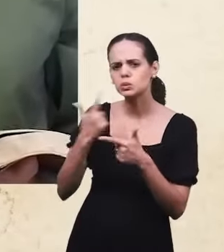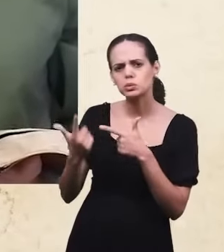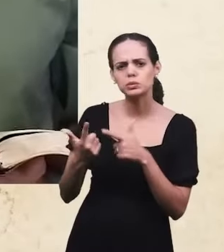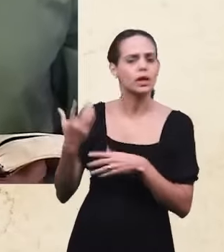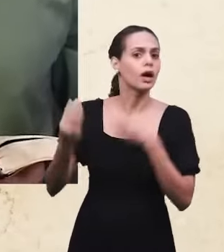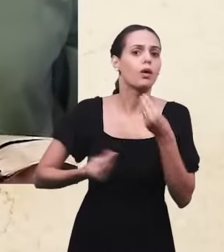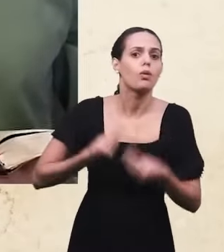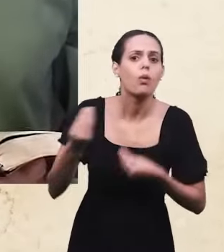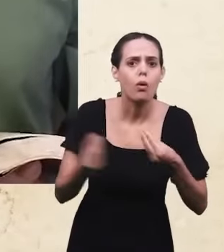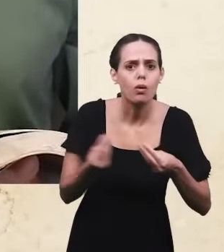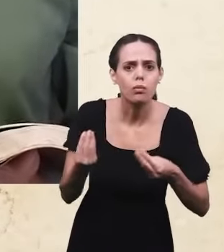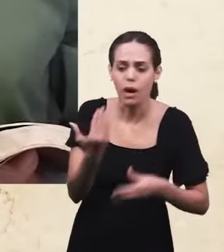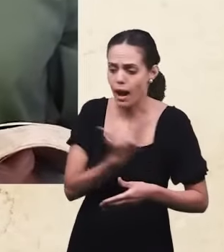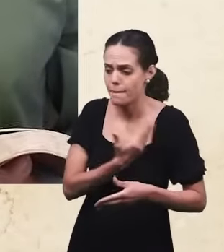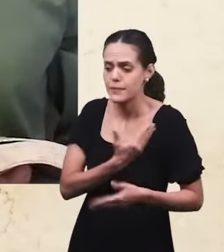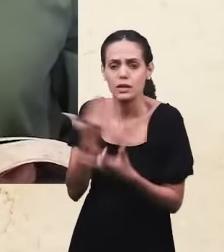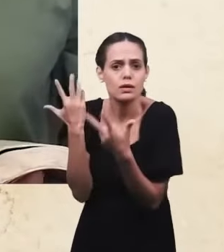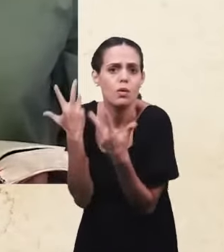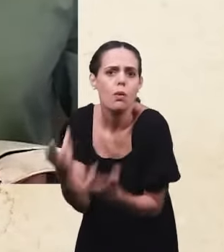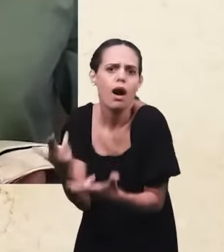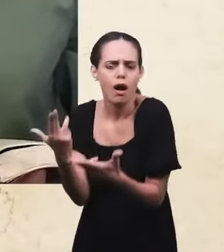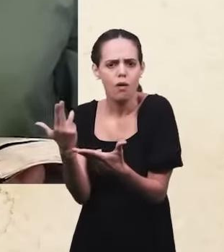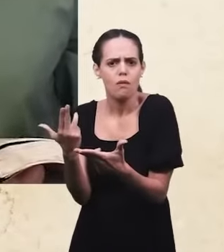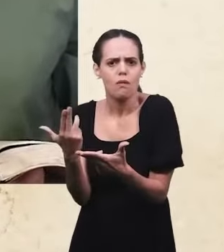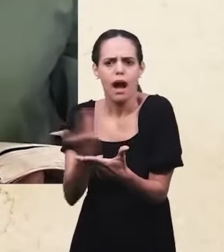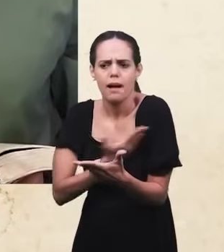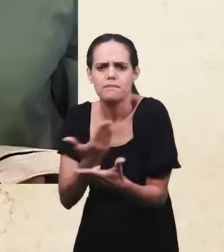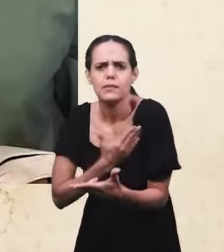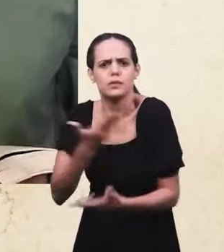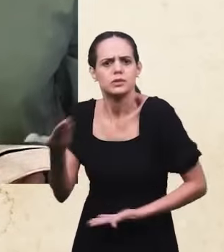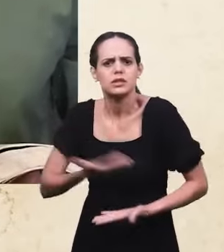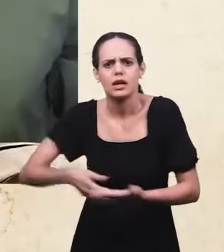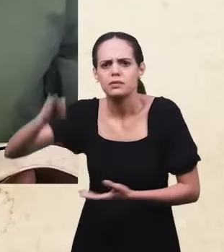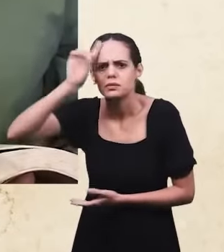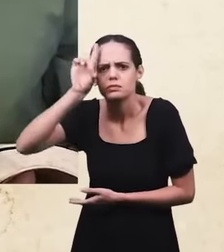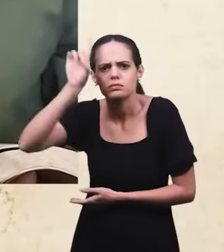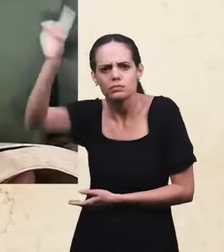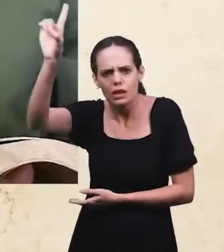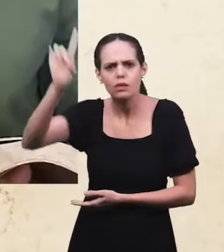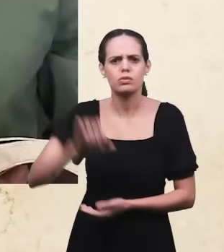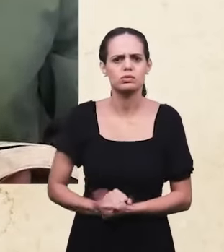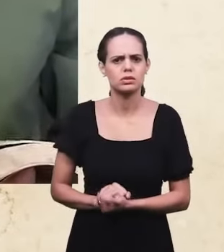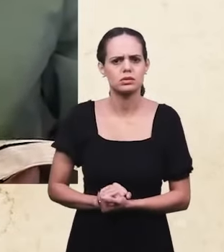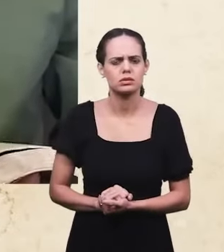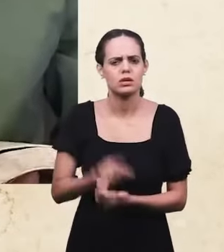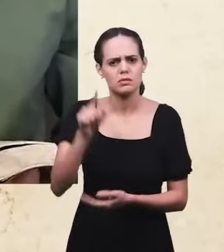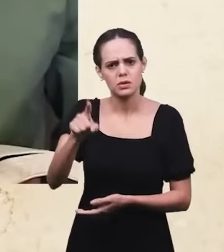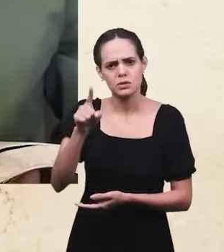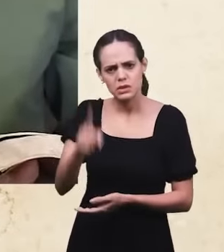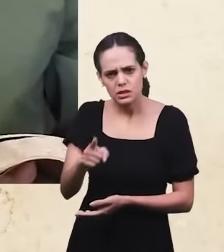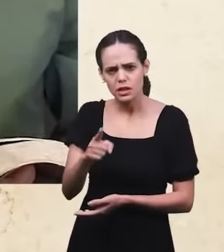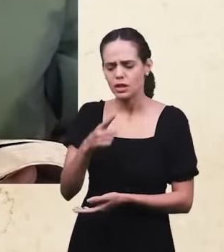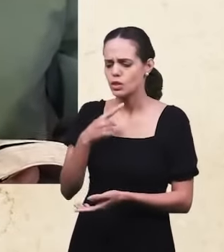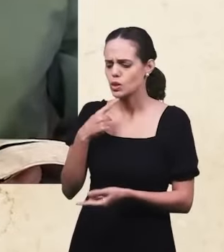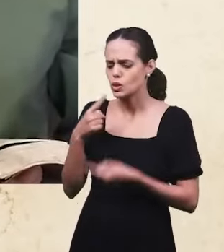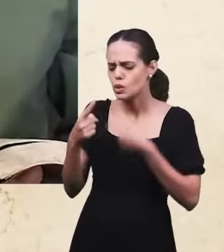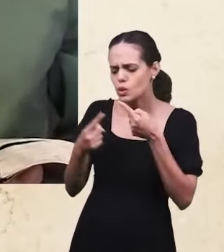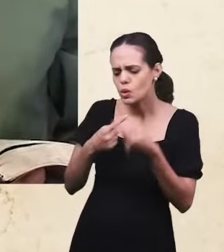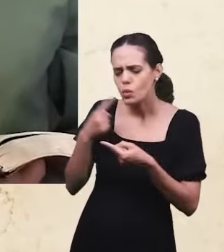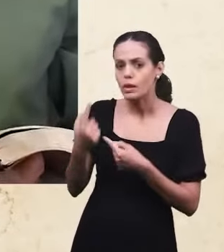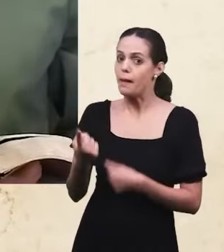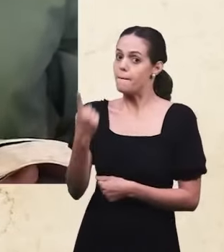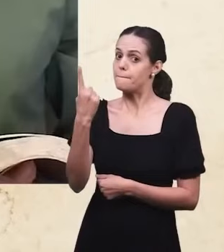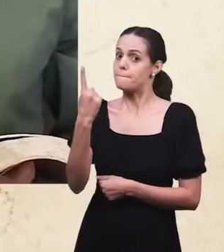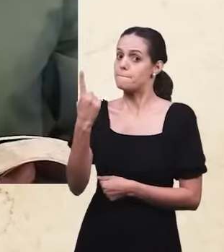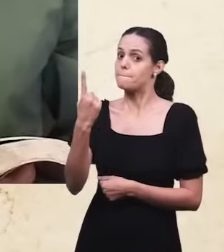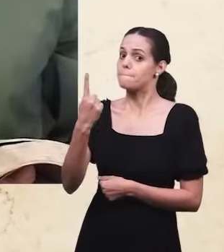chave da vitória. Se a tua vitória é através do recurso da graça, confie esses seus segredos e as suas necessidades,